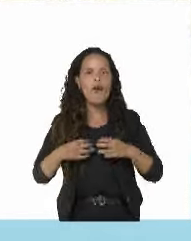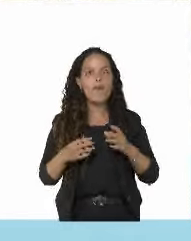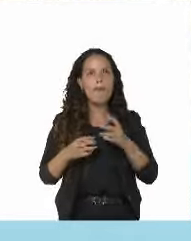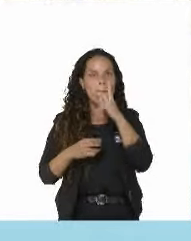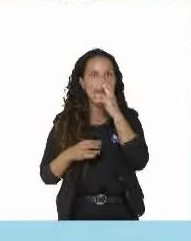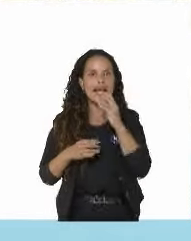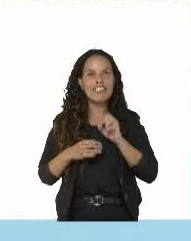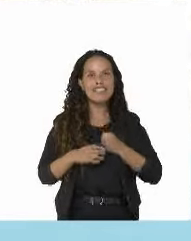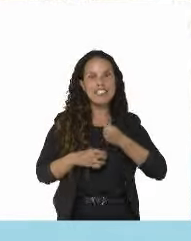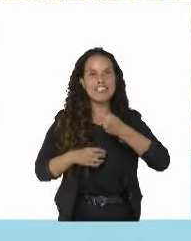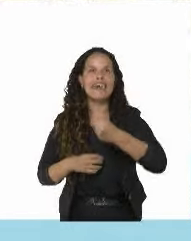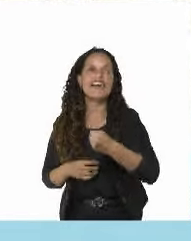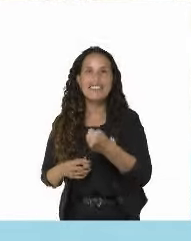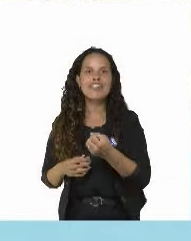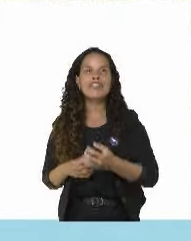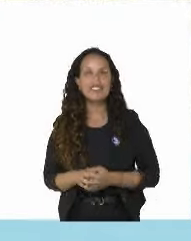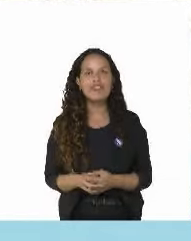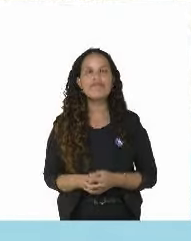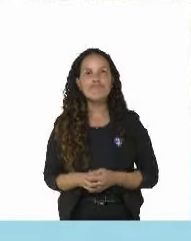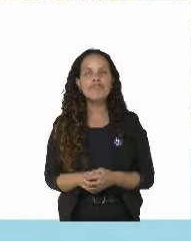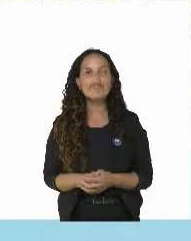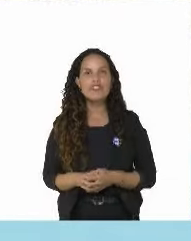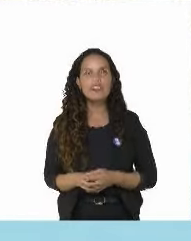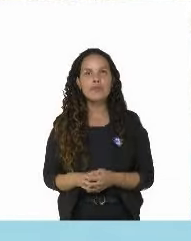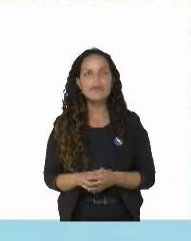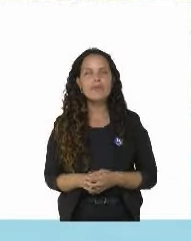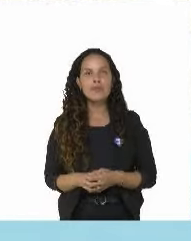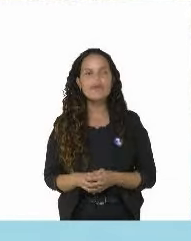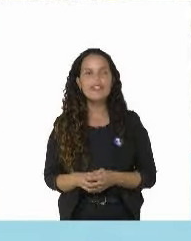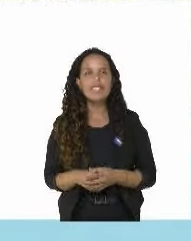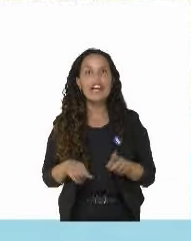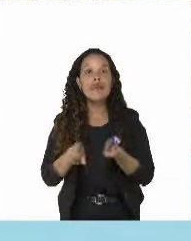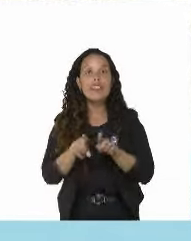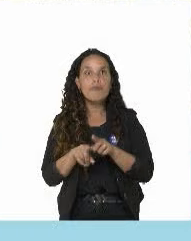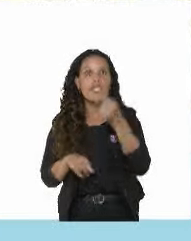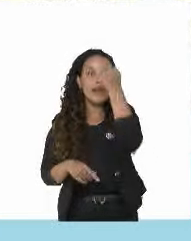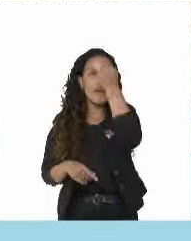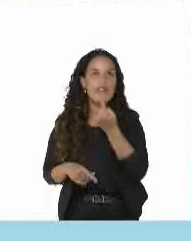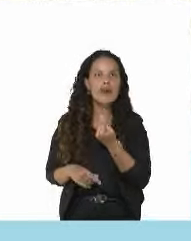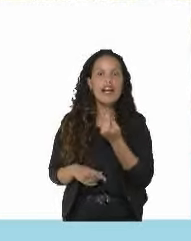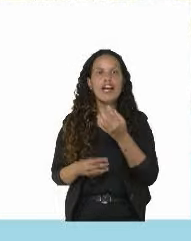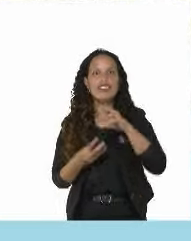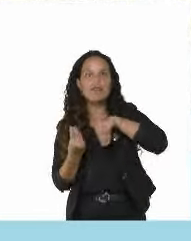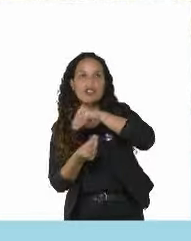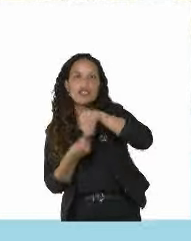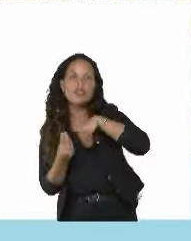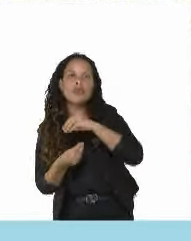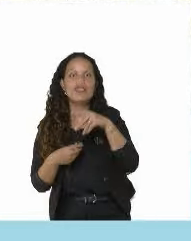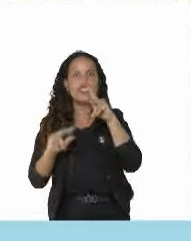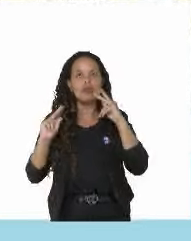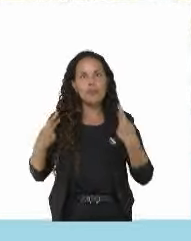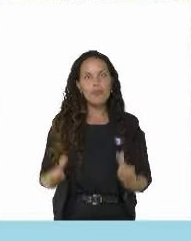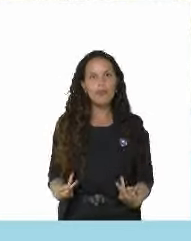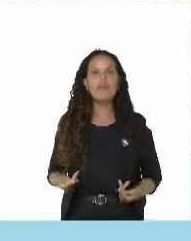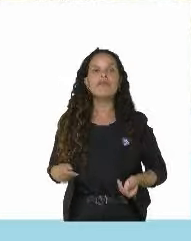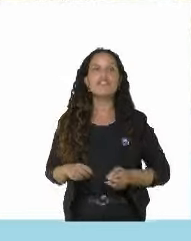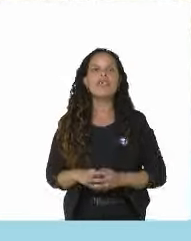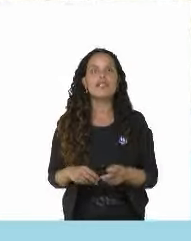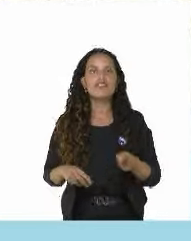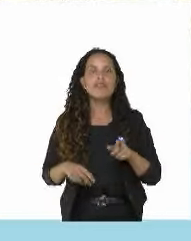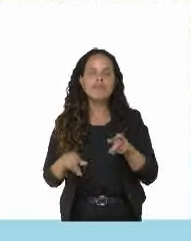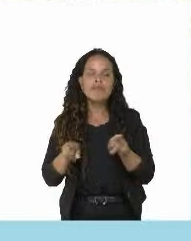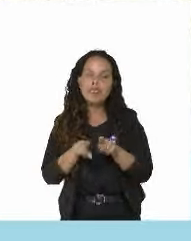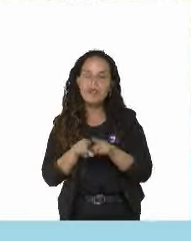brincadeira que eu comecei a fazer também. Esses animais, essa simbiose com o ser humano, né? Então, isso também está